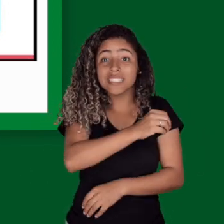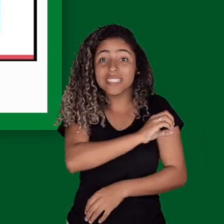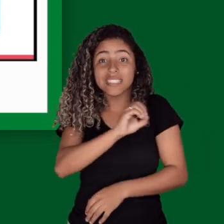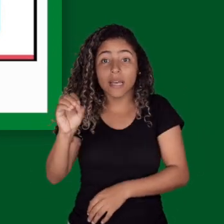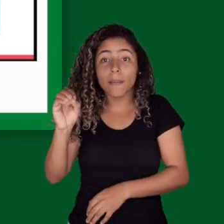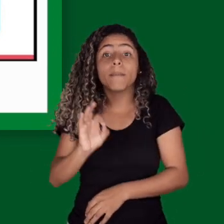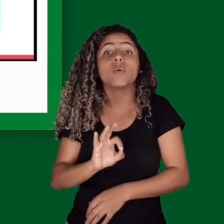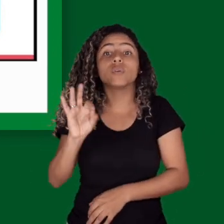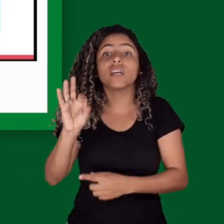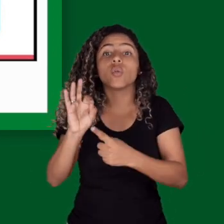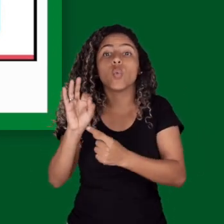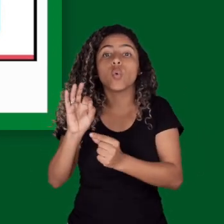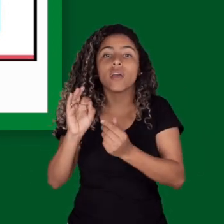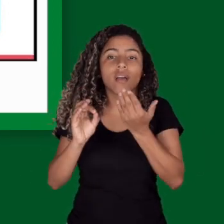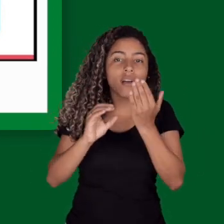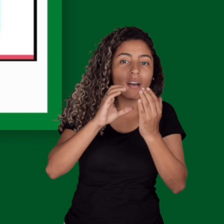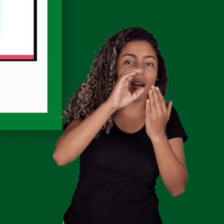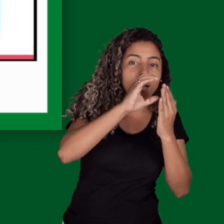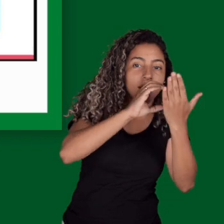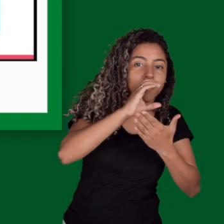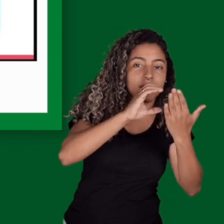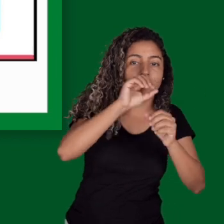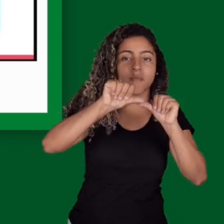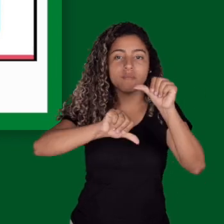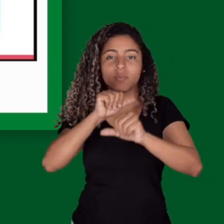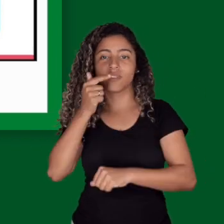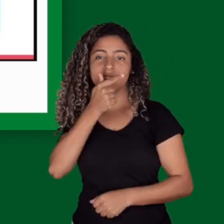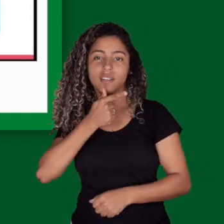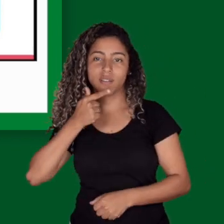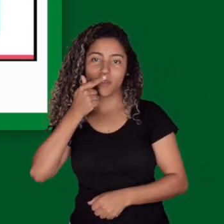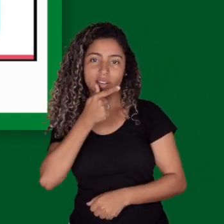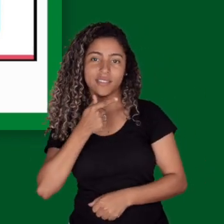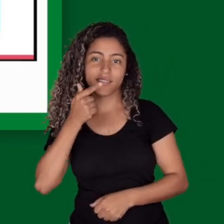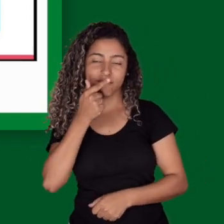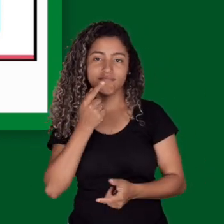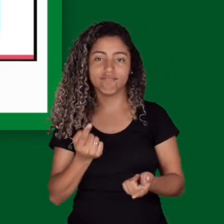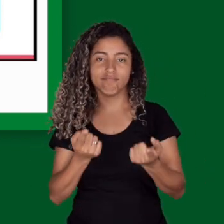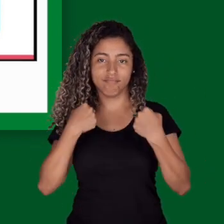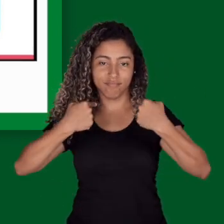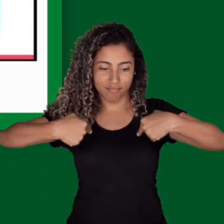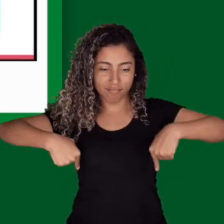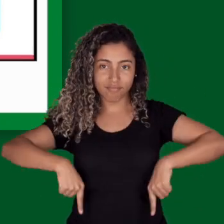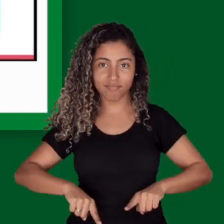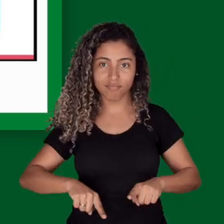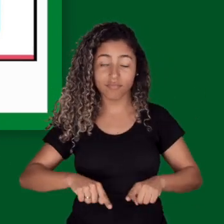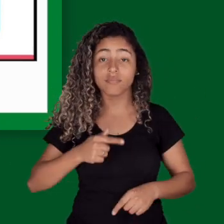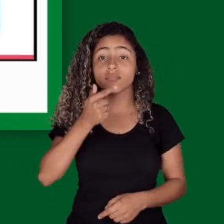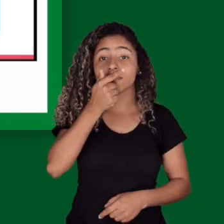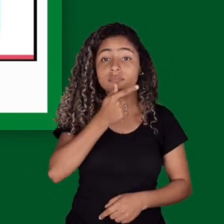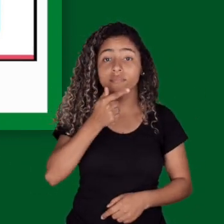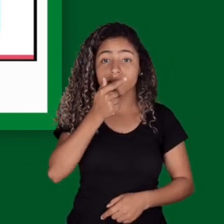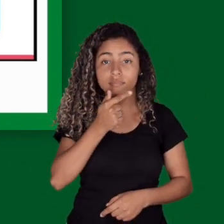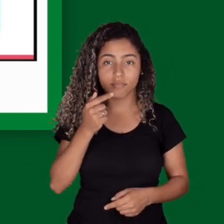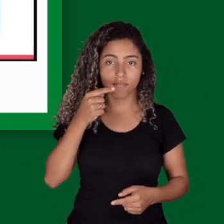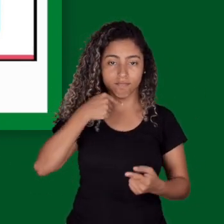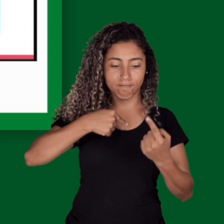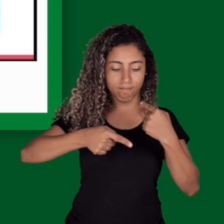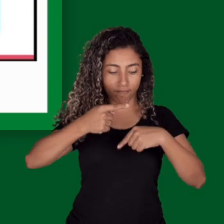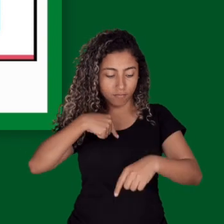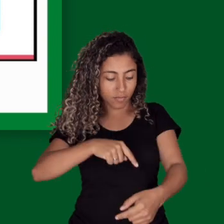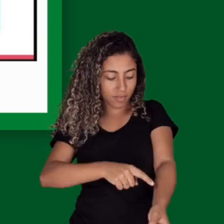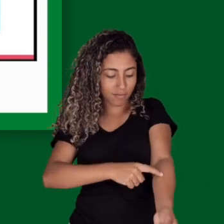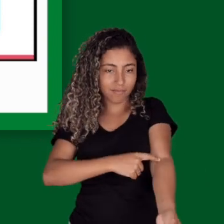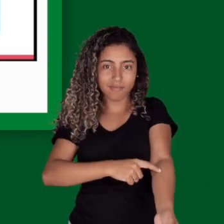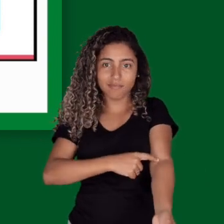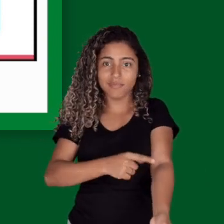E essa glicose pode chegar no sangue após 15 minutos da ingestão desse carboidrato ou até 2 horas após